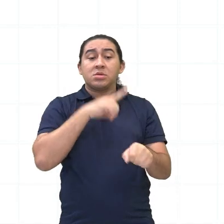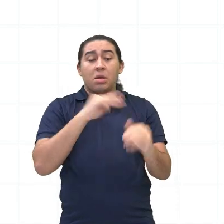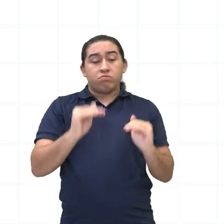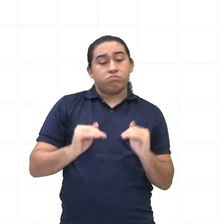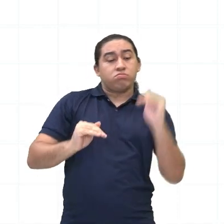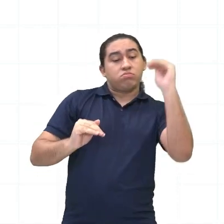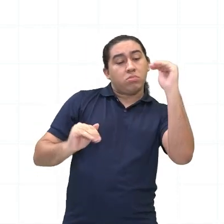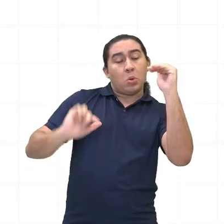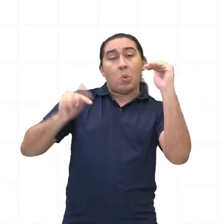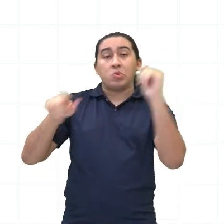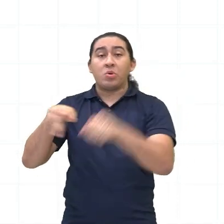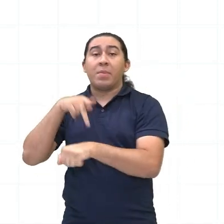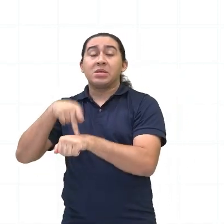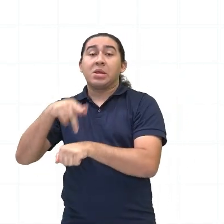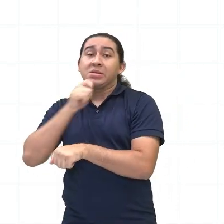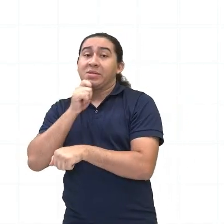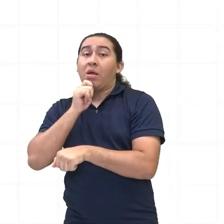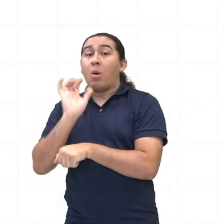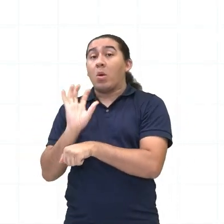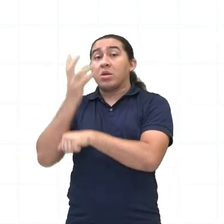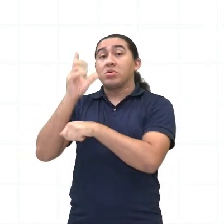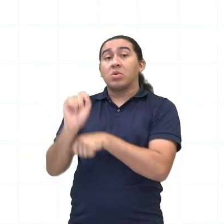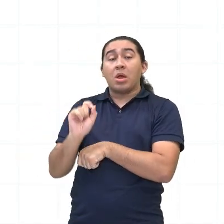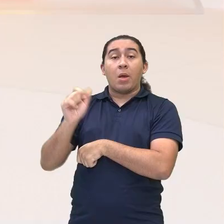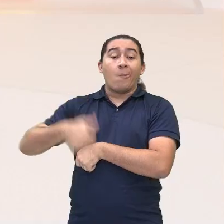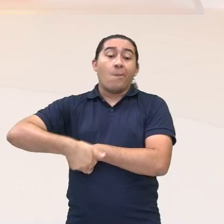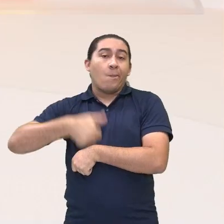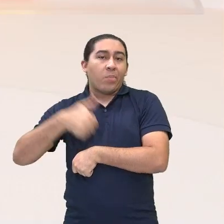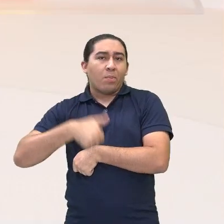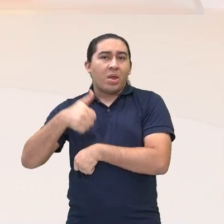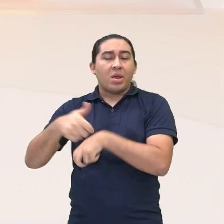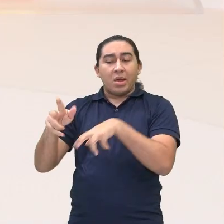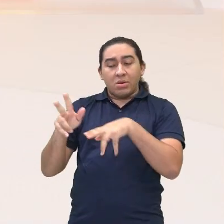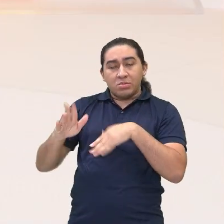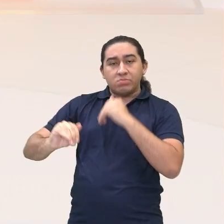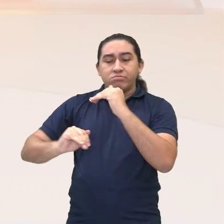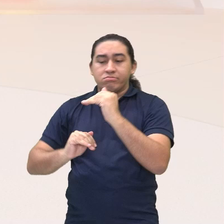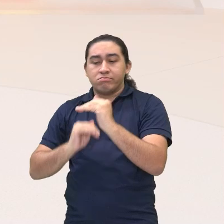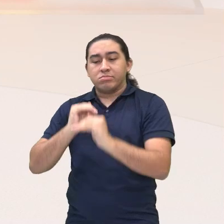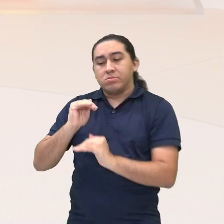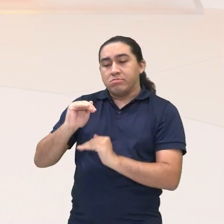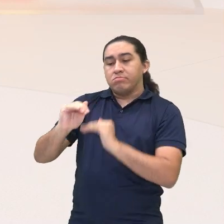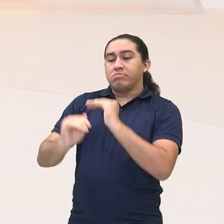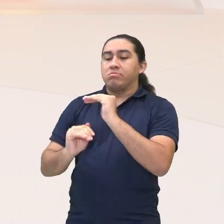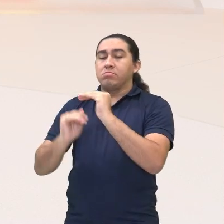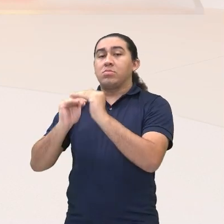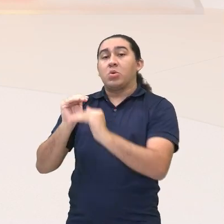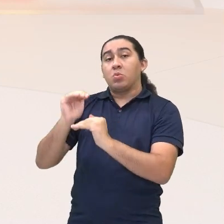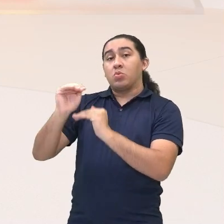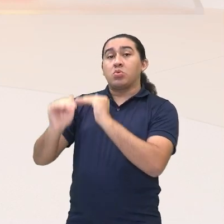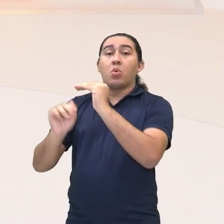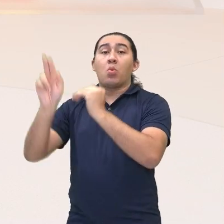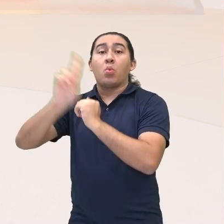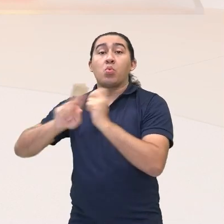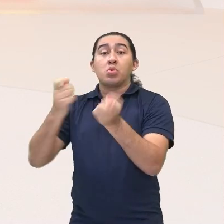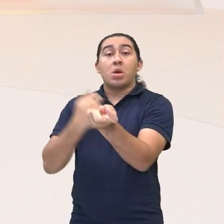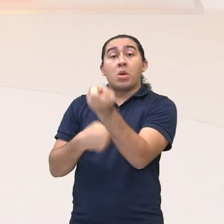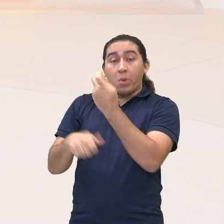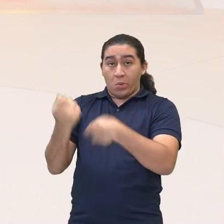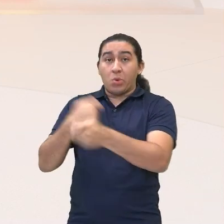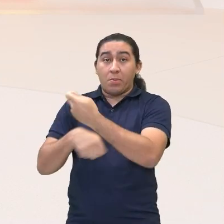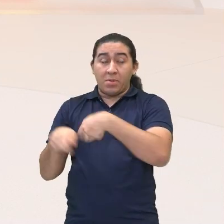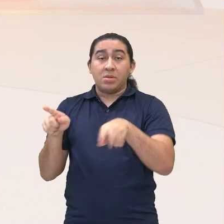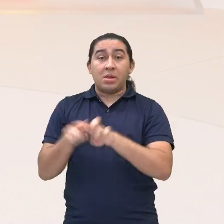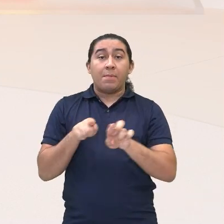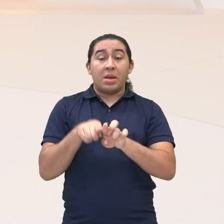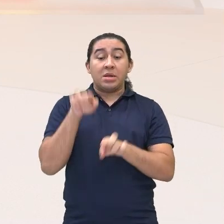e outros que ainda está ocorrendo esse processo de desenvolvimento através das economias. E é